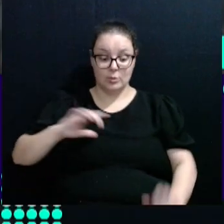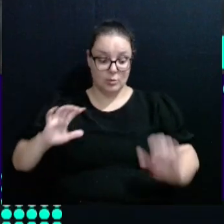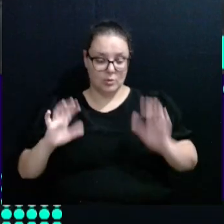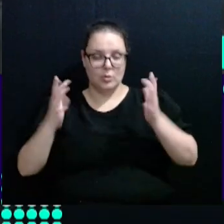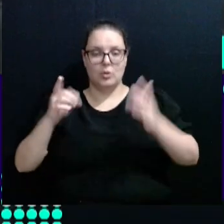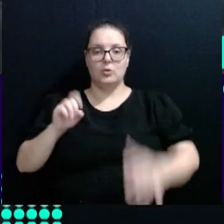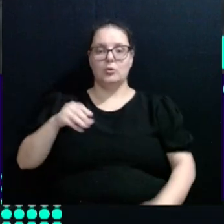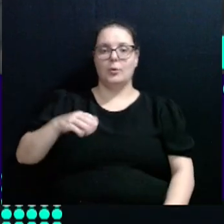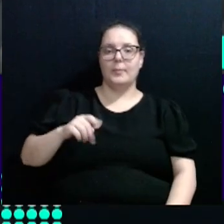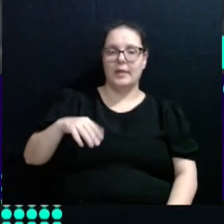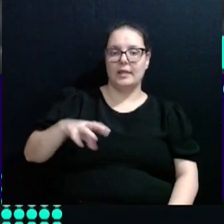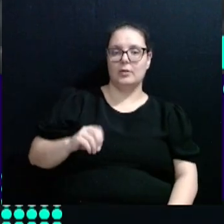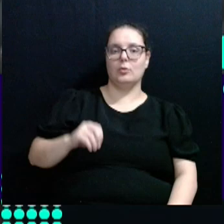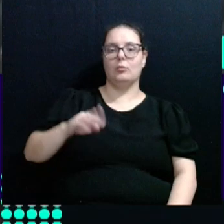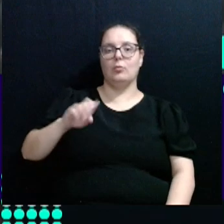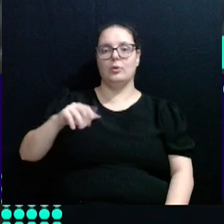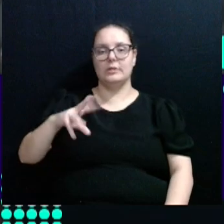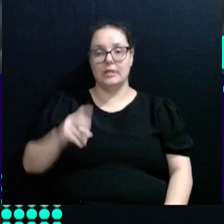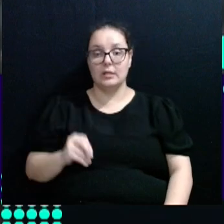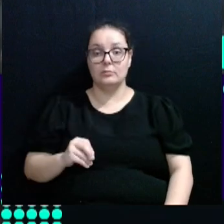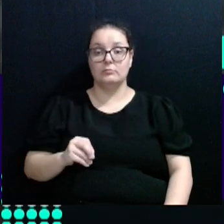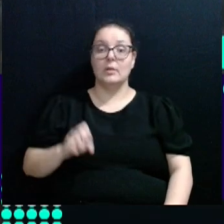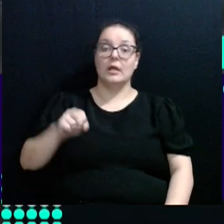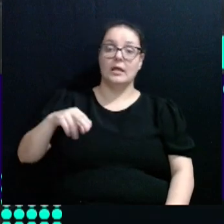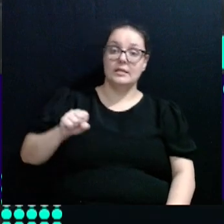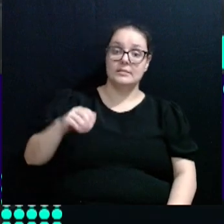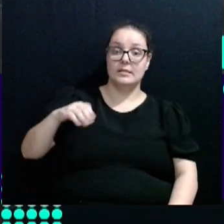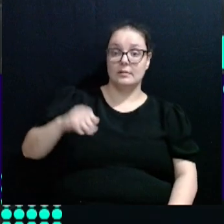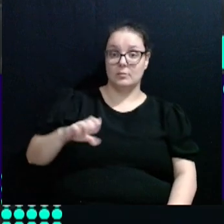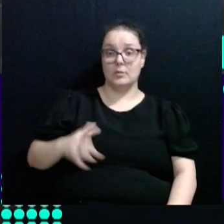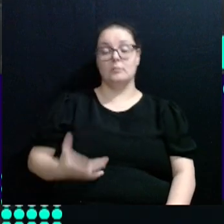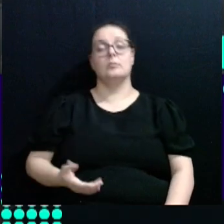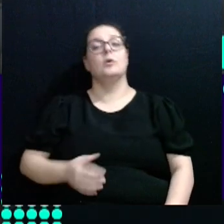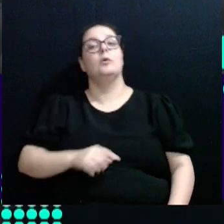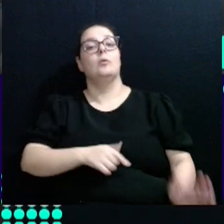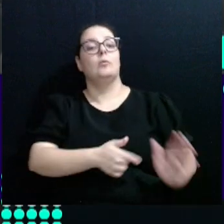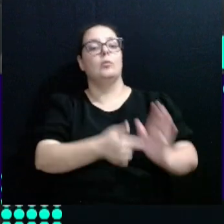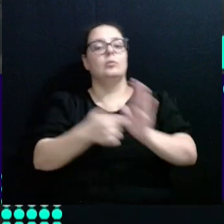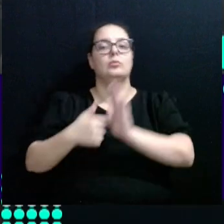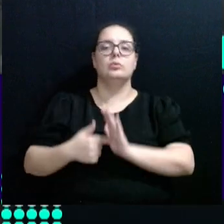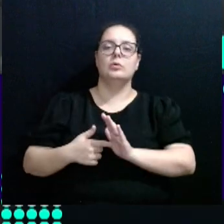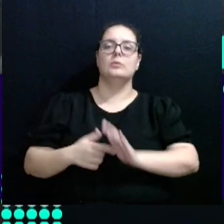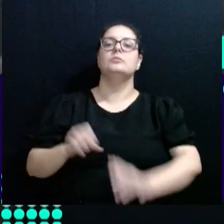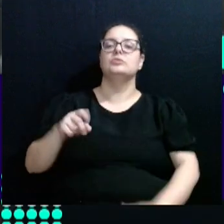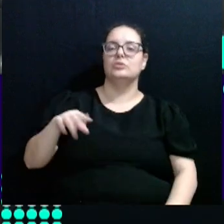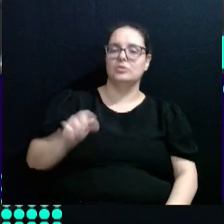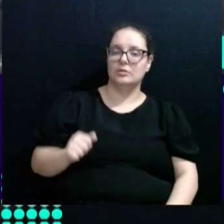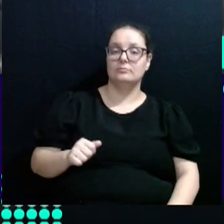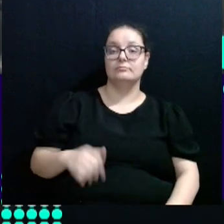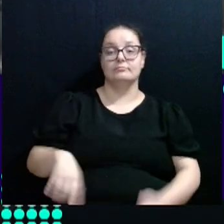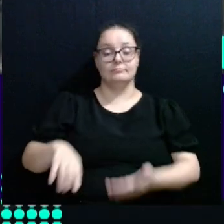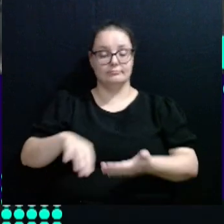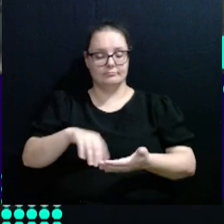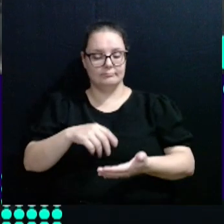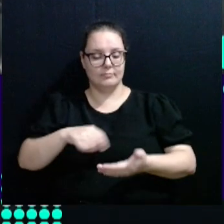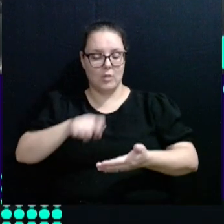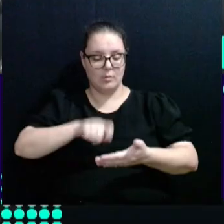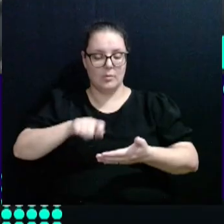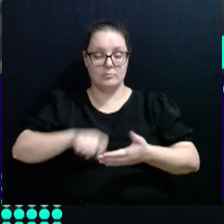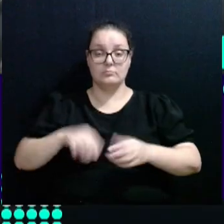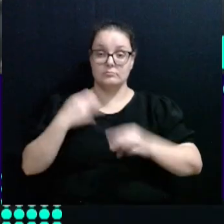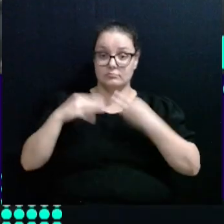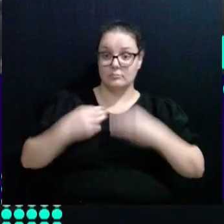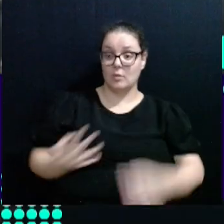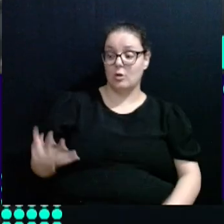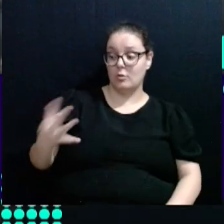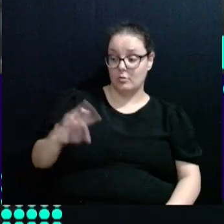Ensemble, com paisagens sonoras. Liderado pelo contrabaixista e compositor carioca, o quarteto une a tradição do